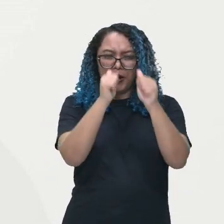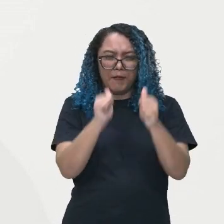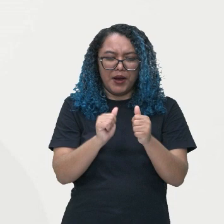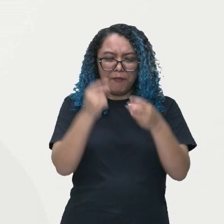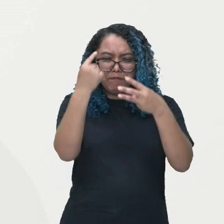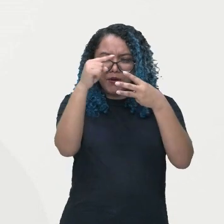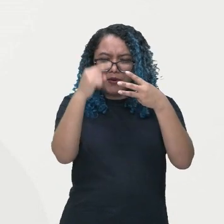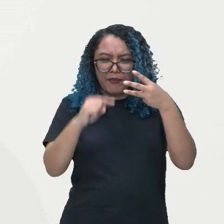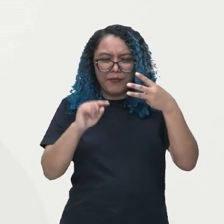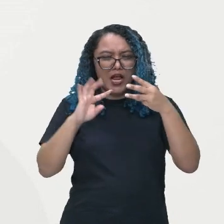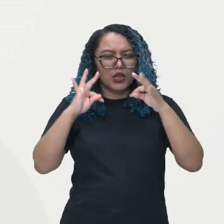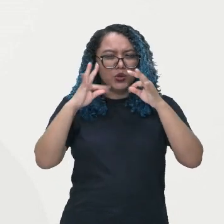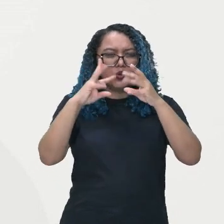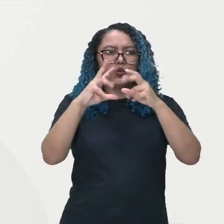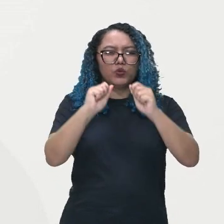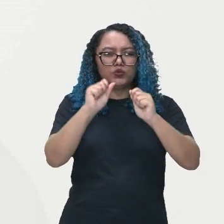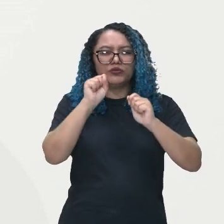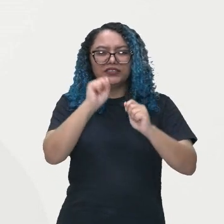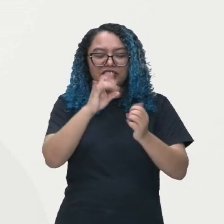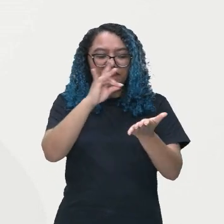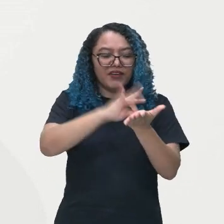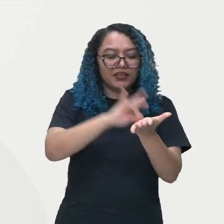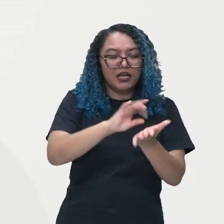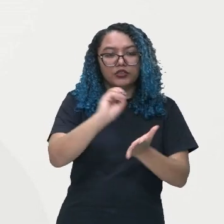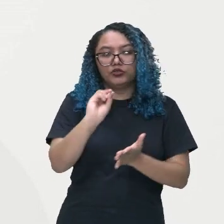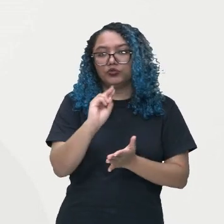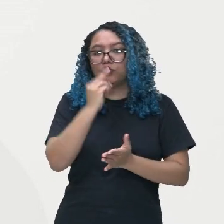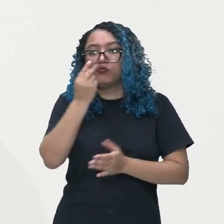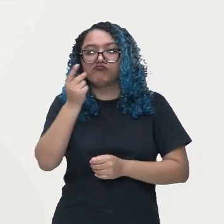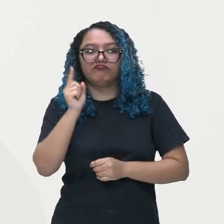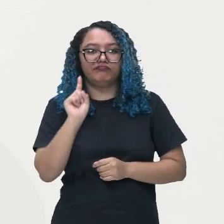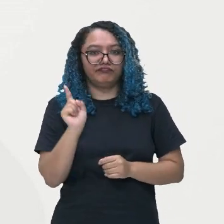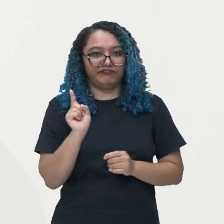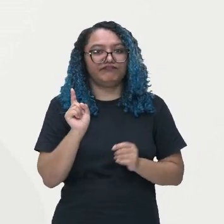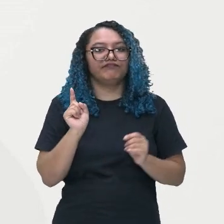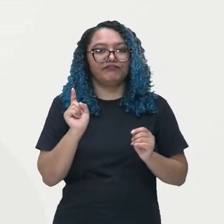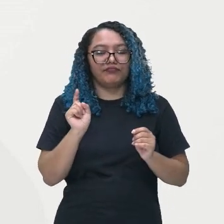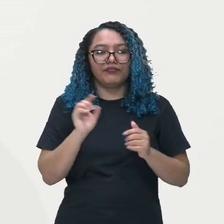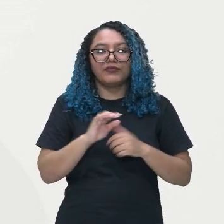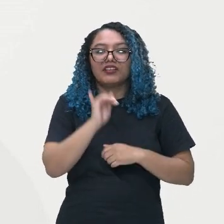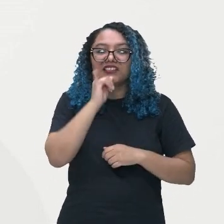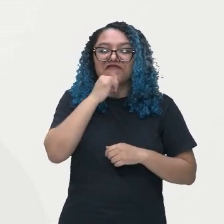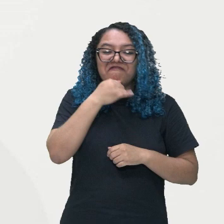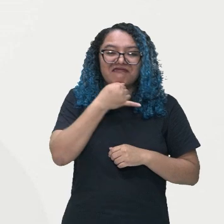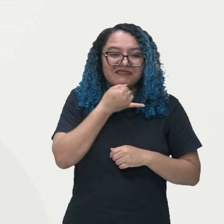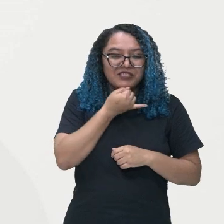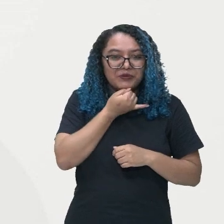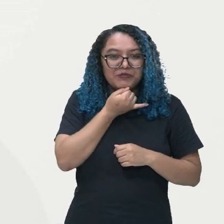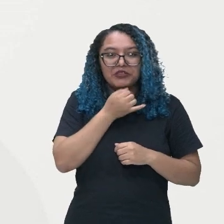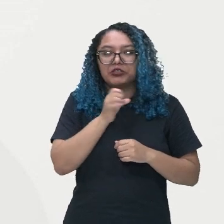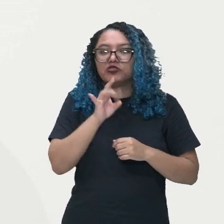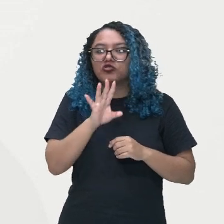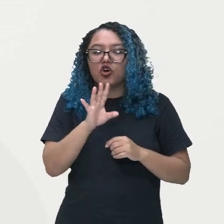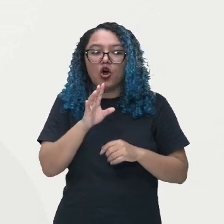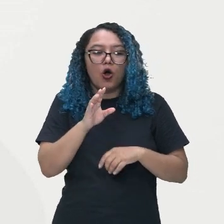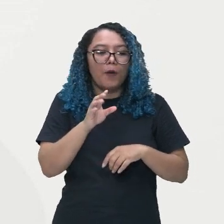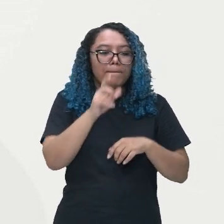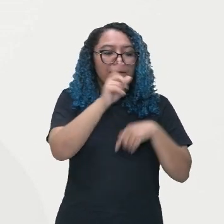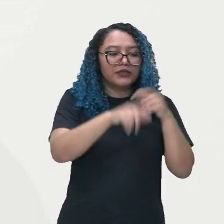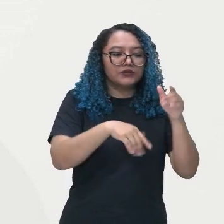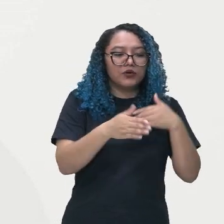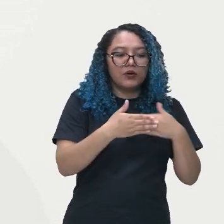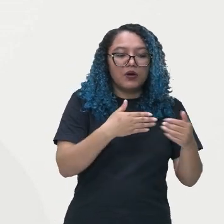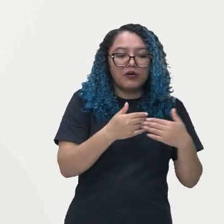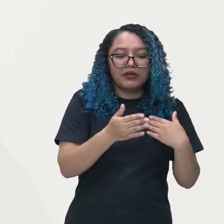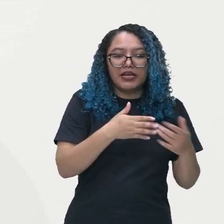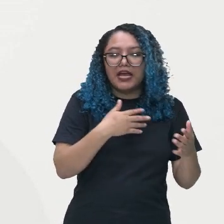realmente veracidade naquela notícia. Como eu disse para vocês, infelizmente não é só a gente que cria, alguém que não tem que